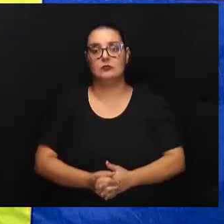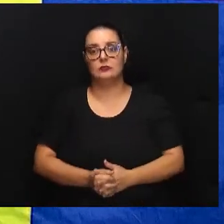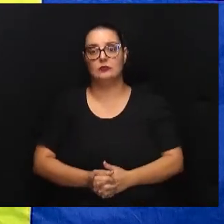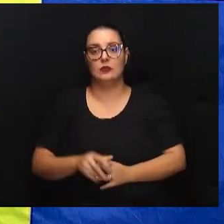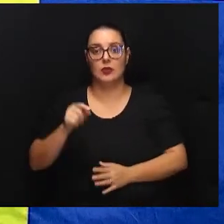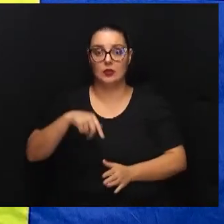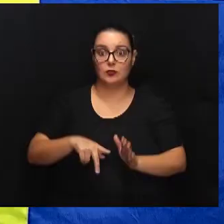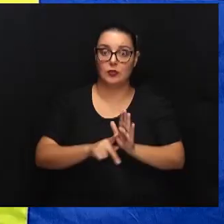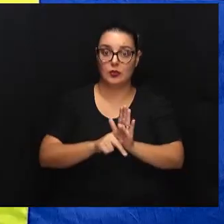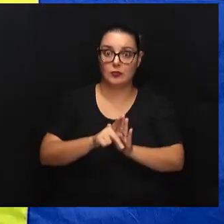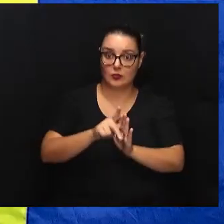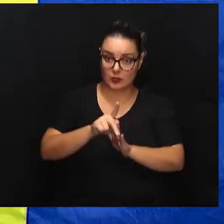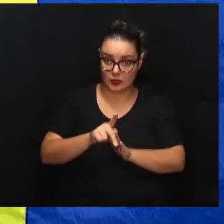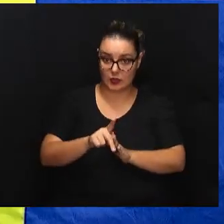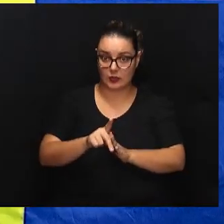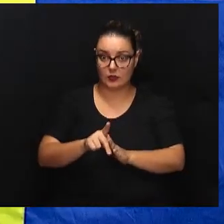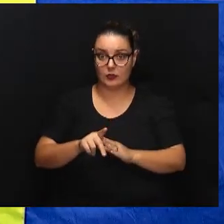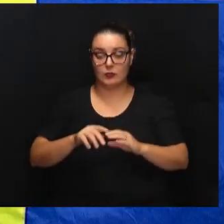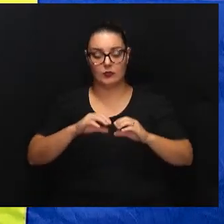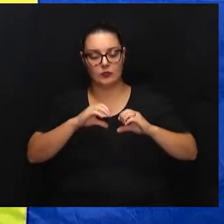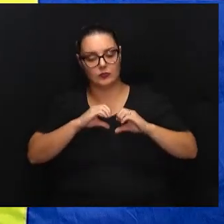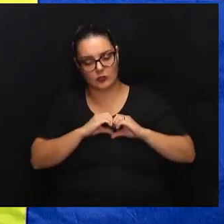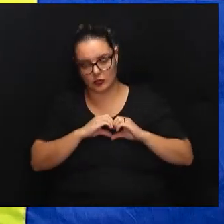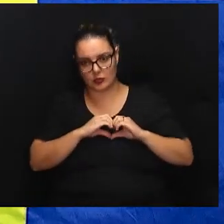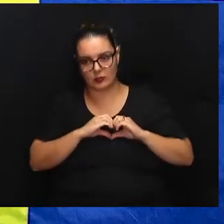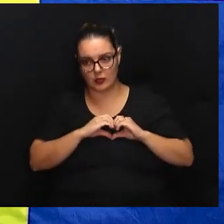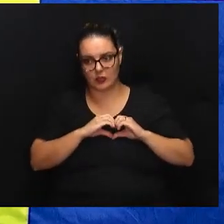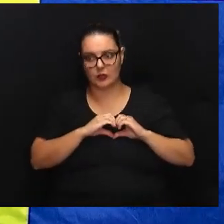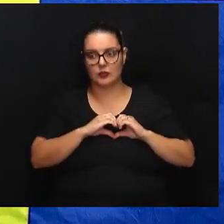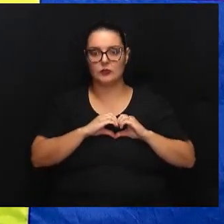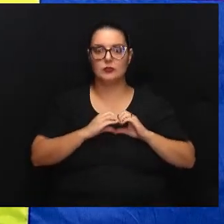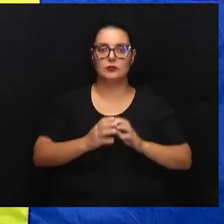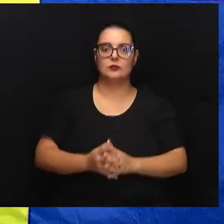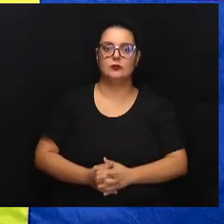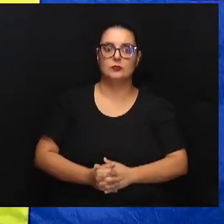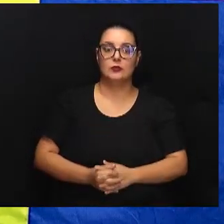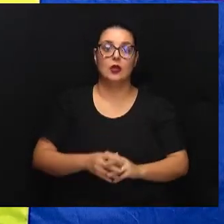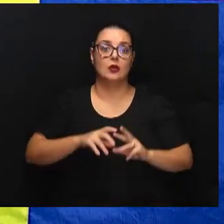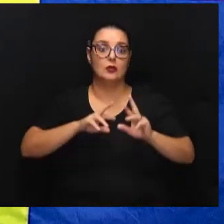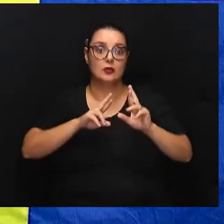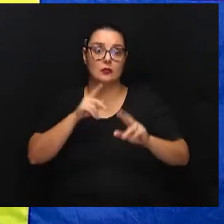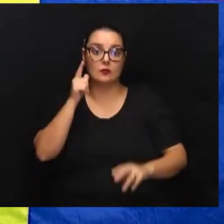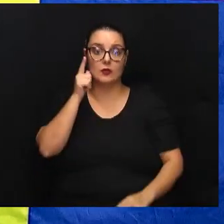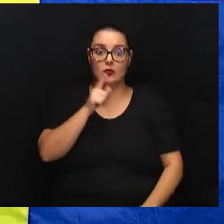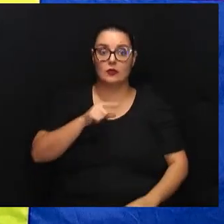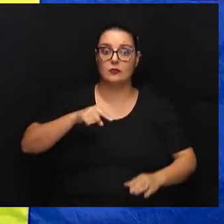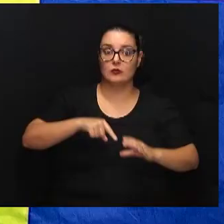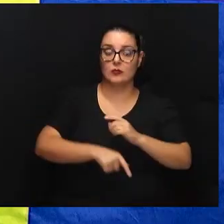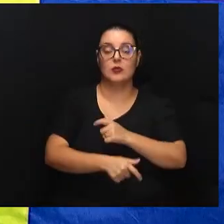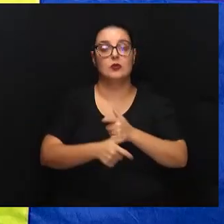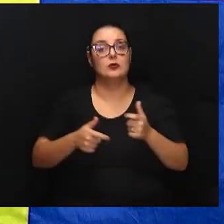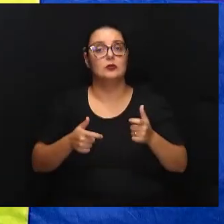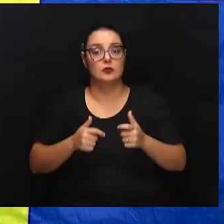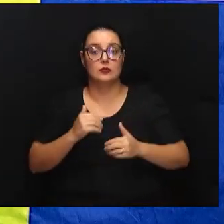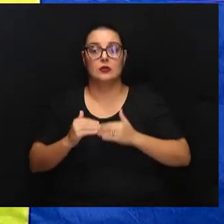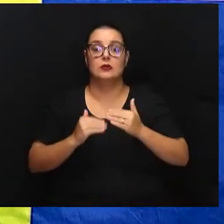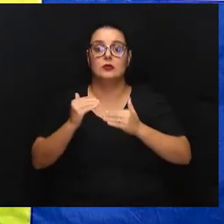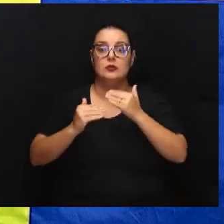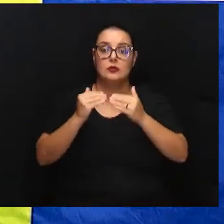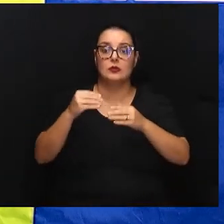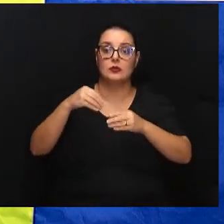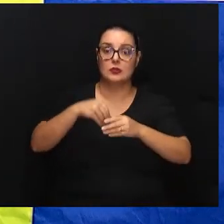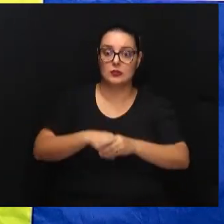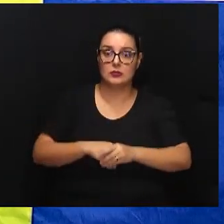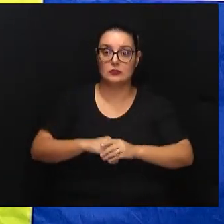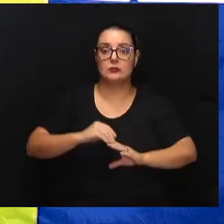querido, de que eu espero que a gente consiga avançar nas construções dentro da Câmara. A gente está no mês de orgulho, numa